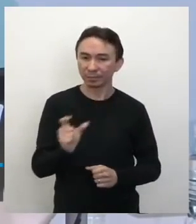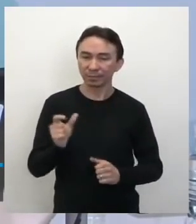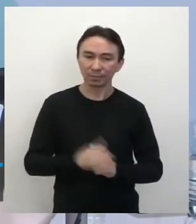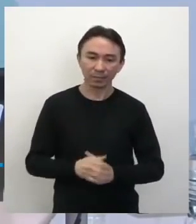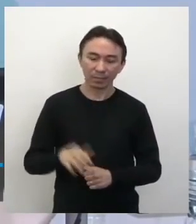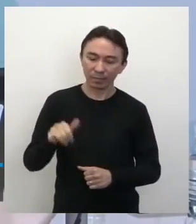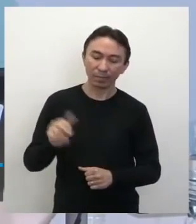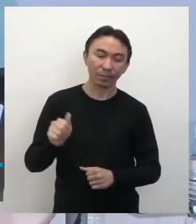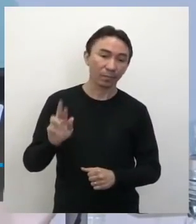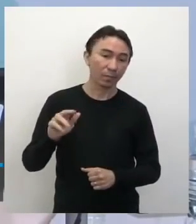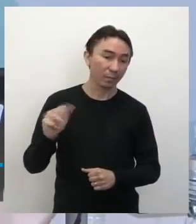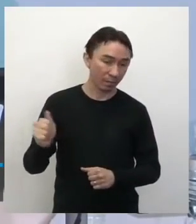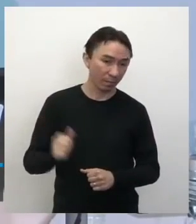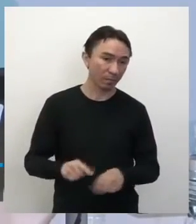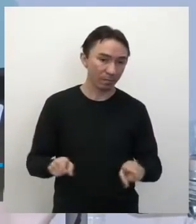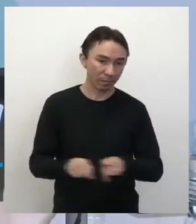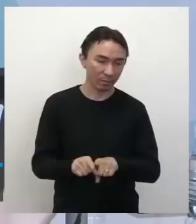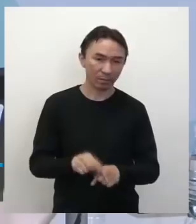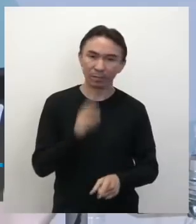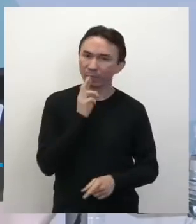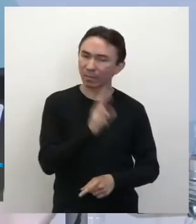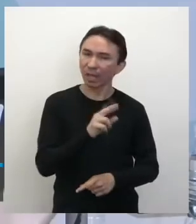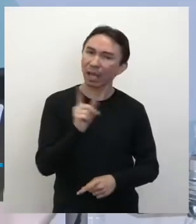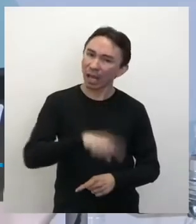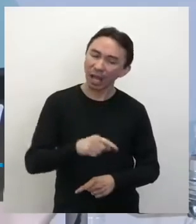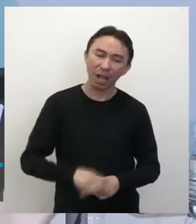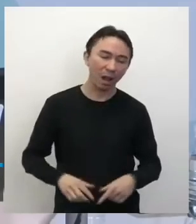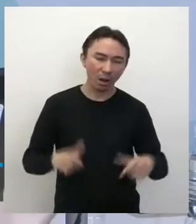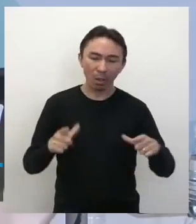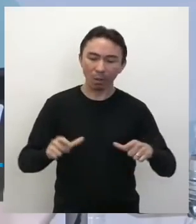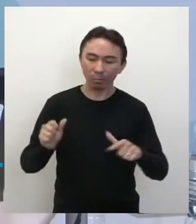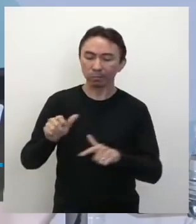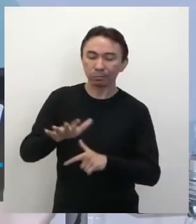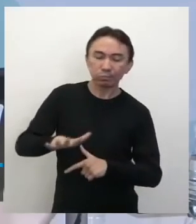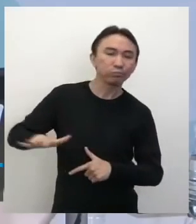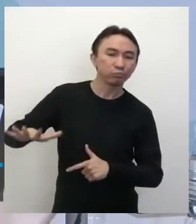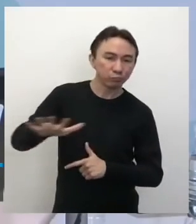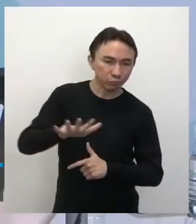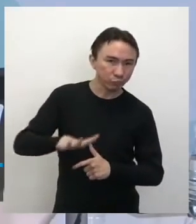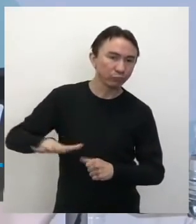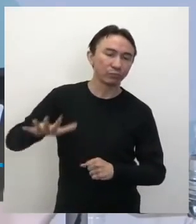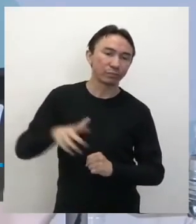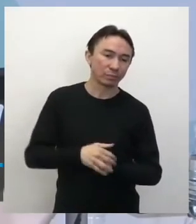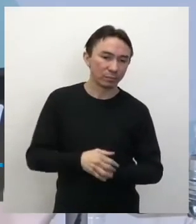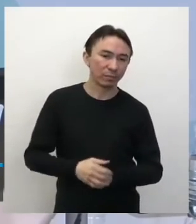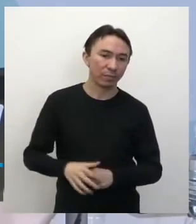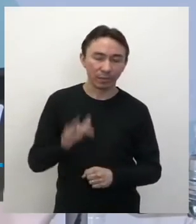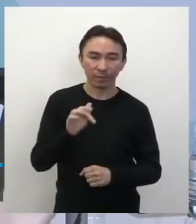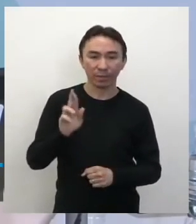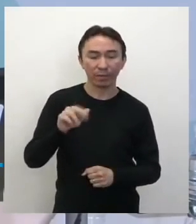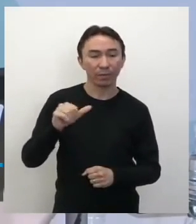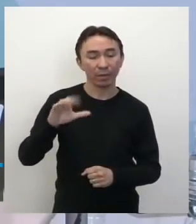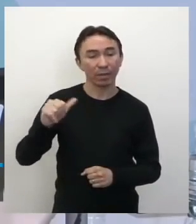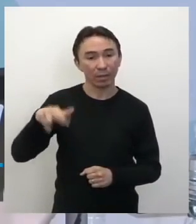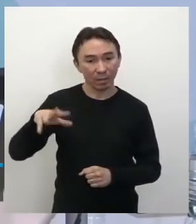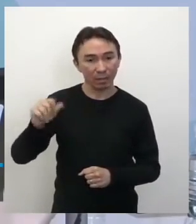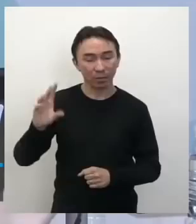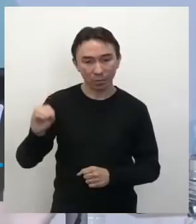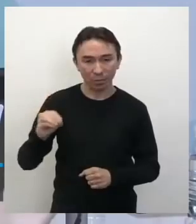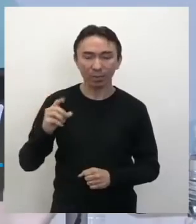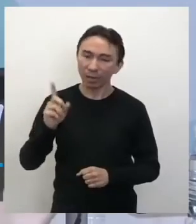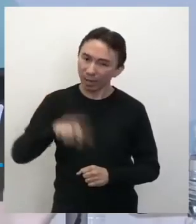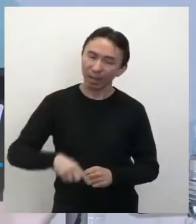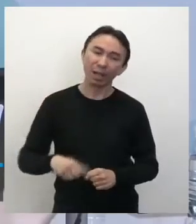Yara mandou pra gente it's a continent. O aluno Fernando mandou aqui pra gente Oceania is a